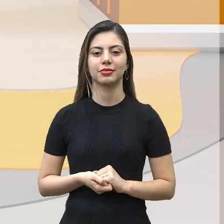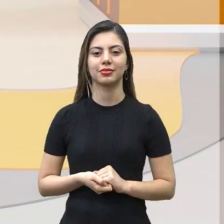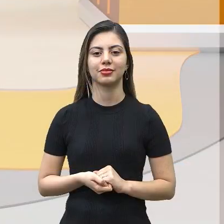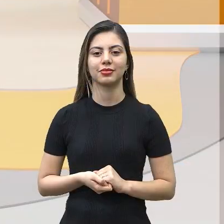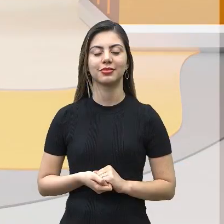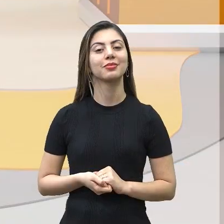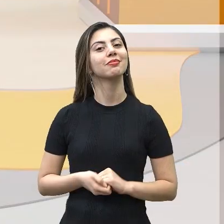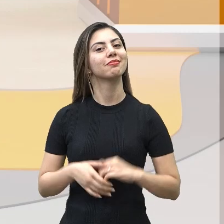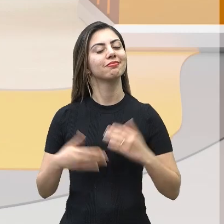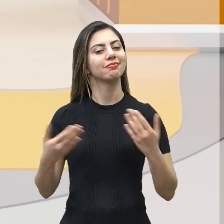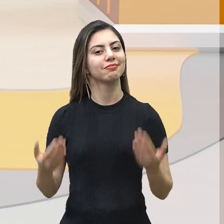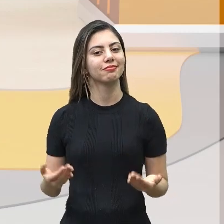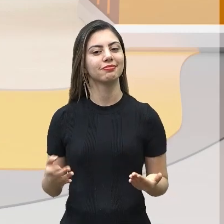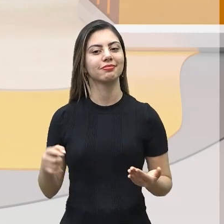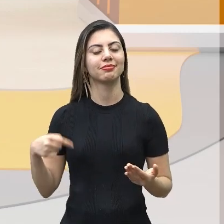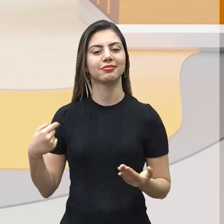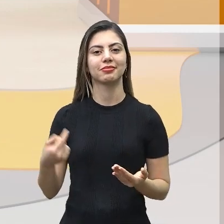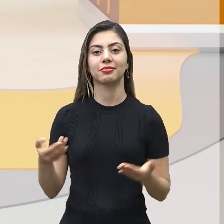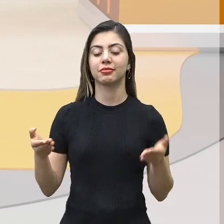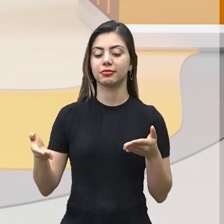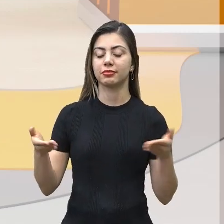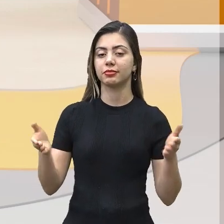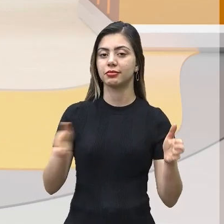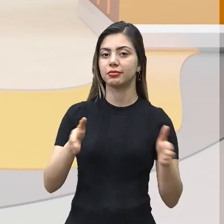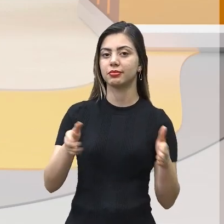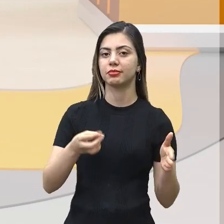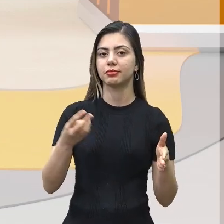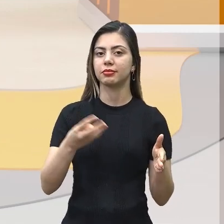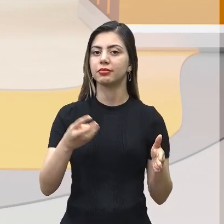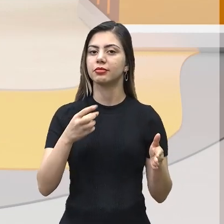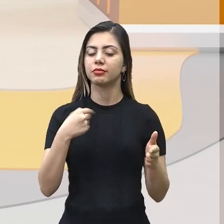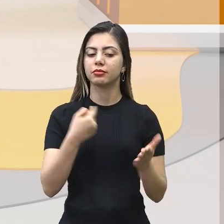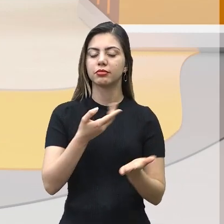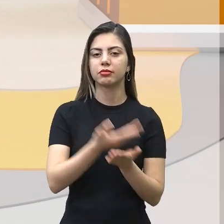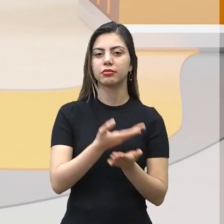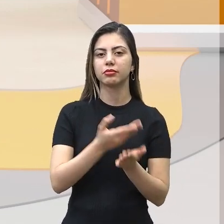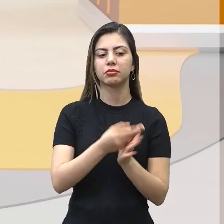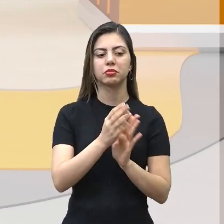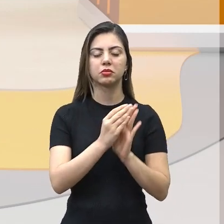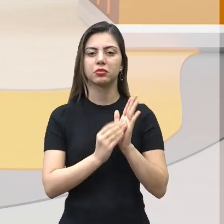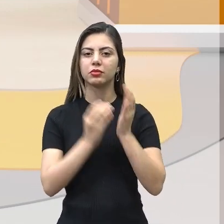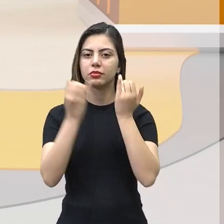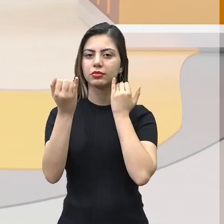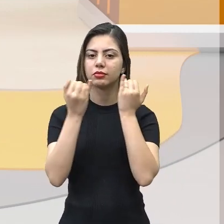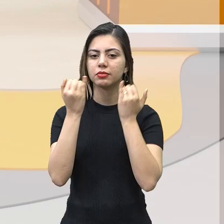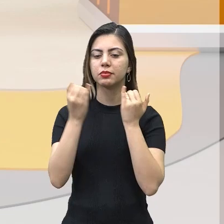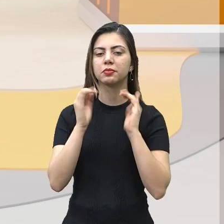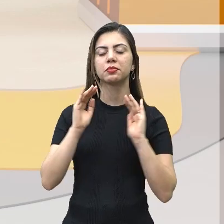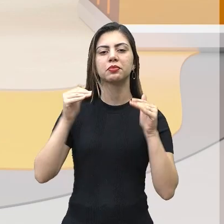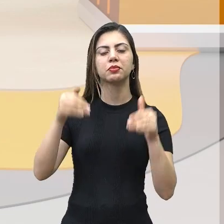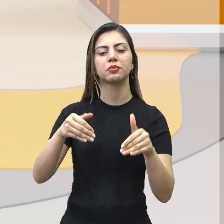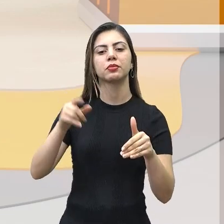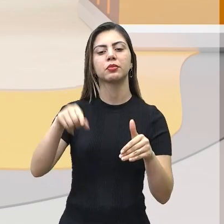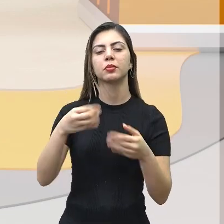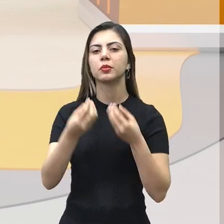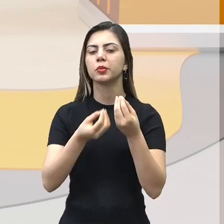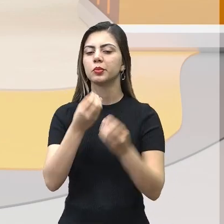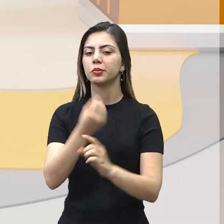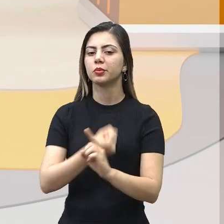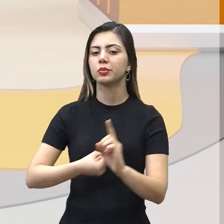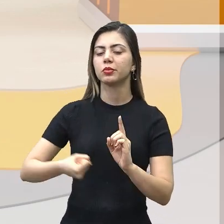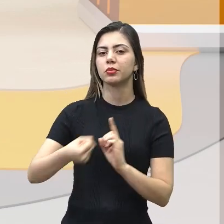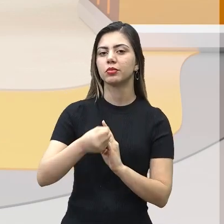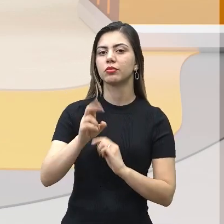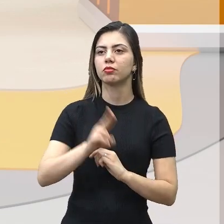Pessoal, ao longo da nossa unidade 3, nós vimos aí várias informações, principalmente sobre como a sociedade ela está